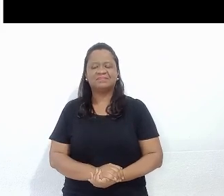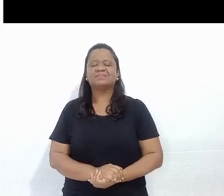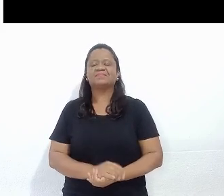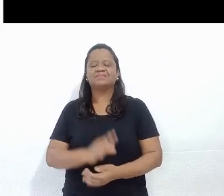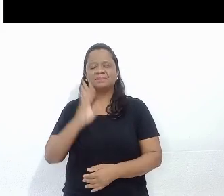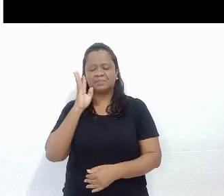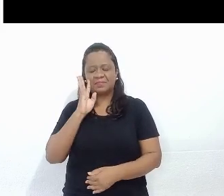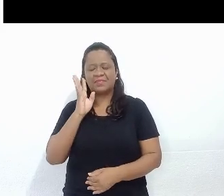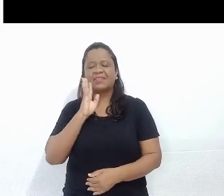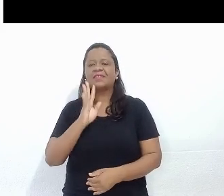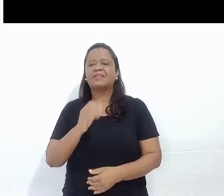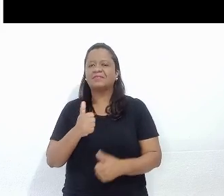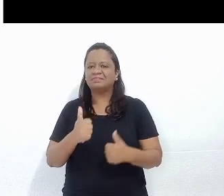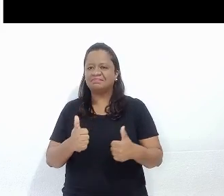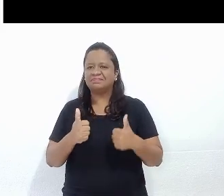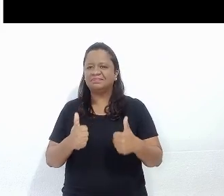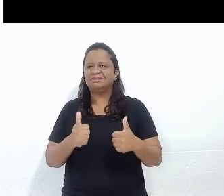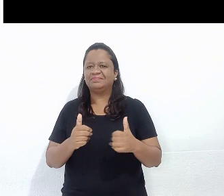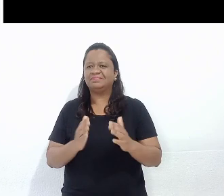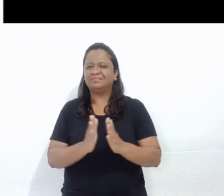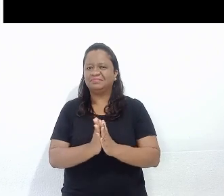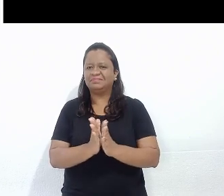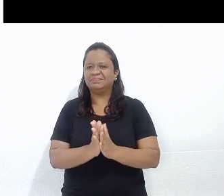Muito legal!